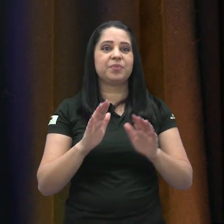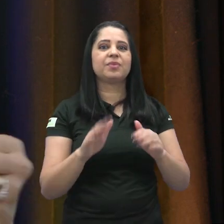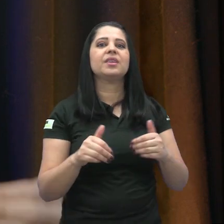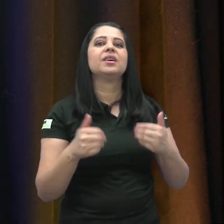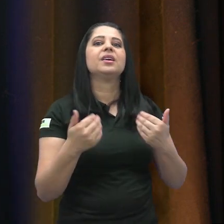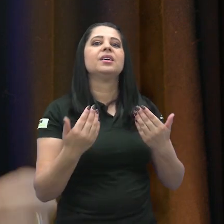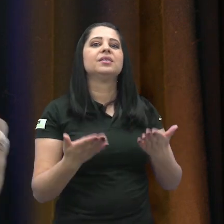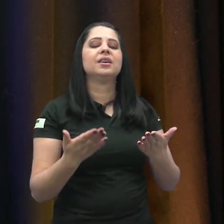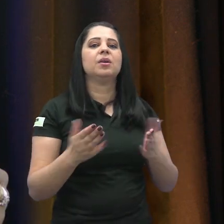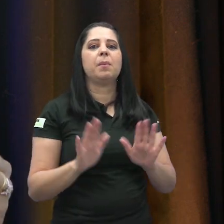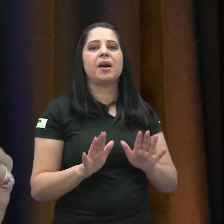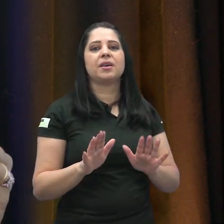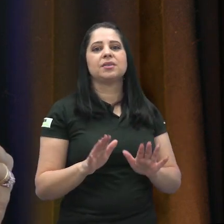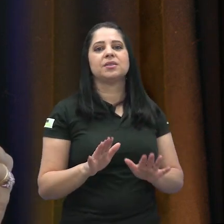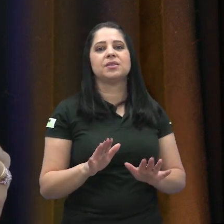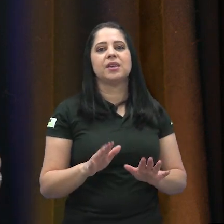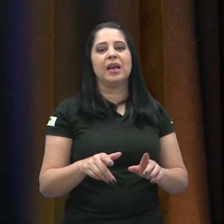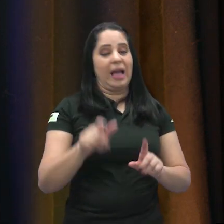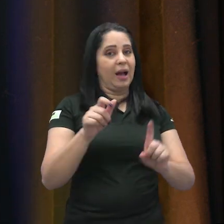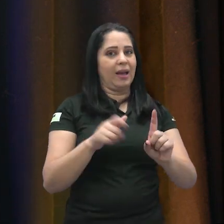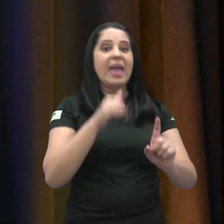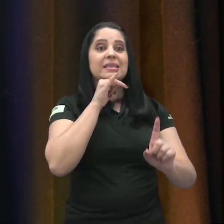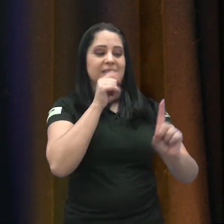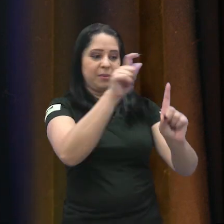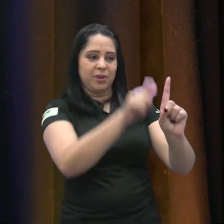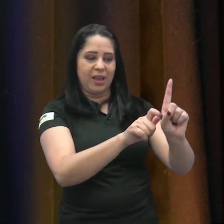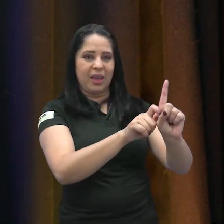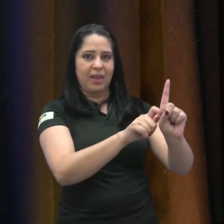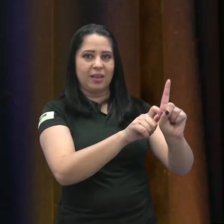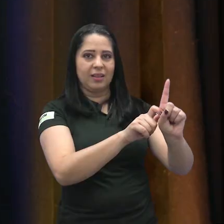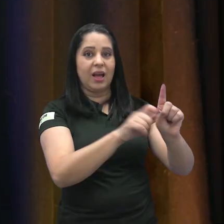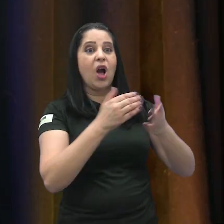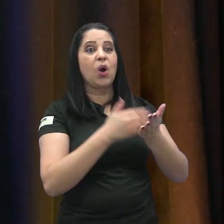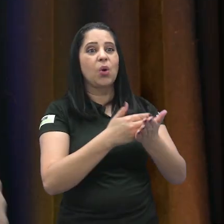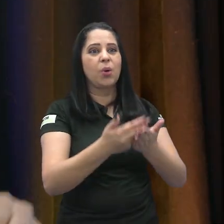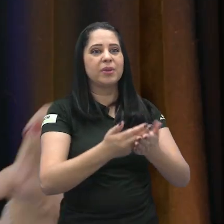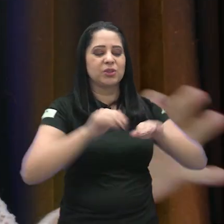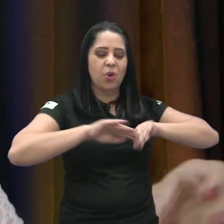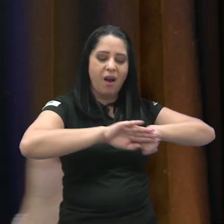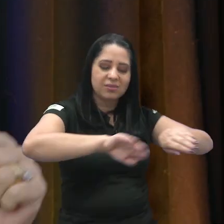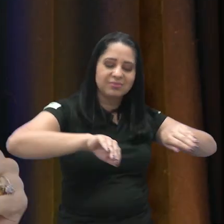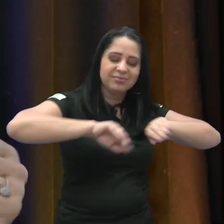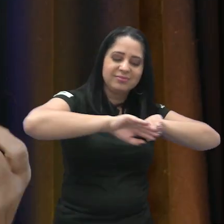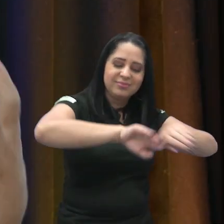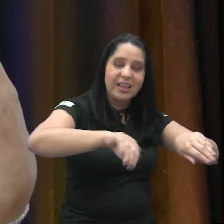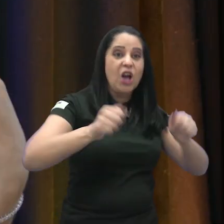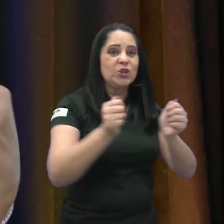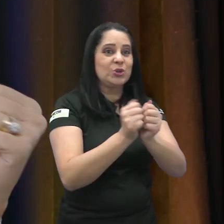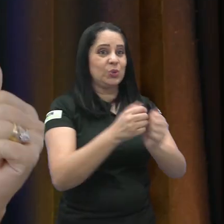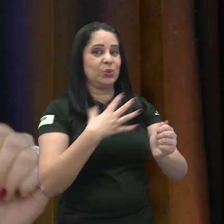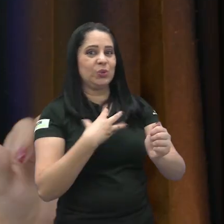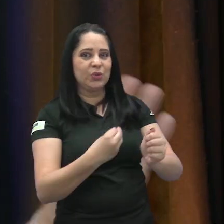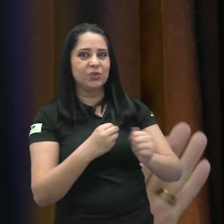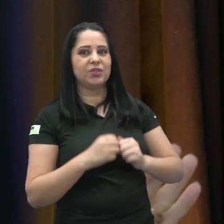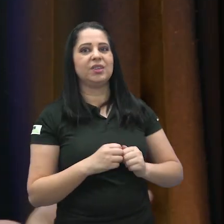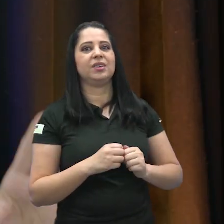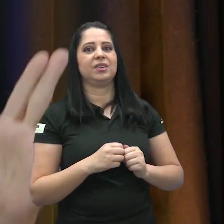já tinha uma vida boa e não conseguia descansar. Tem uma que ela começou a nadar com os filhos de manhã, começou a brincar, começou a ter um tempo para